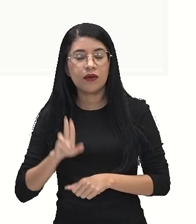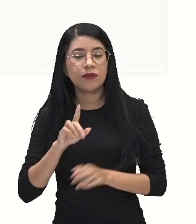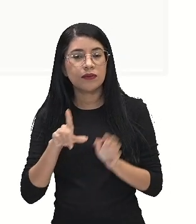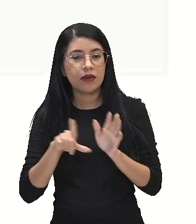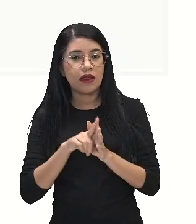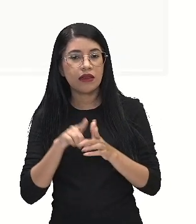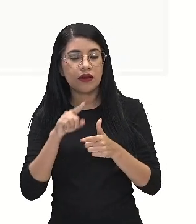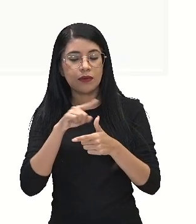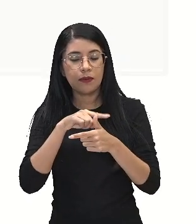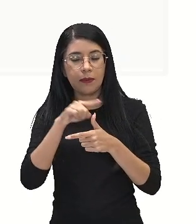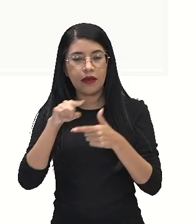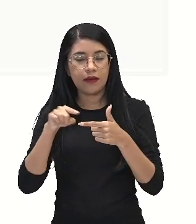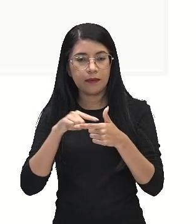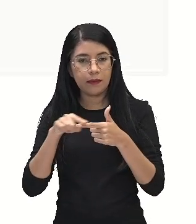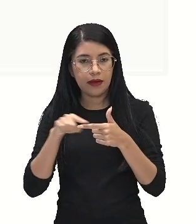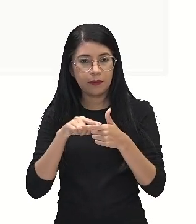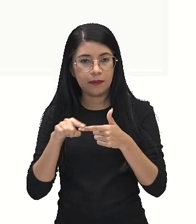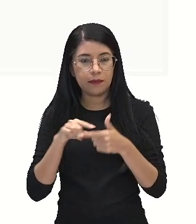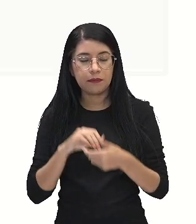cossenos, tá?